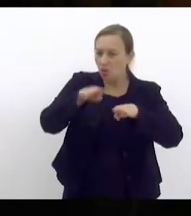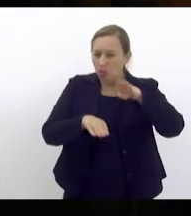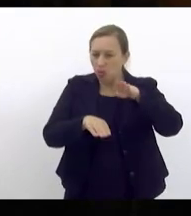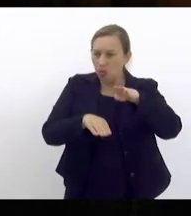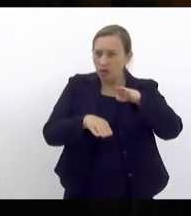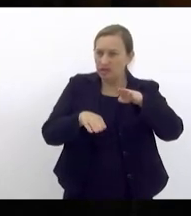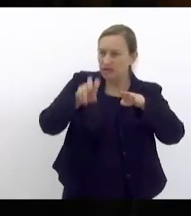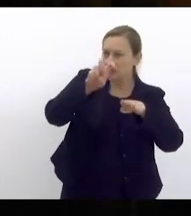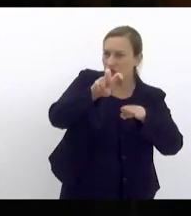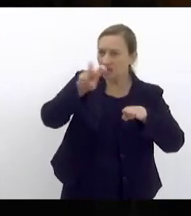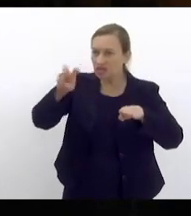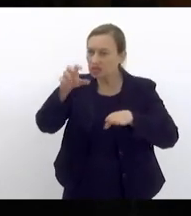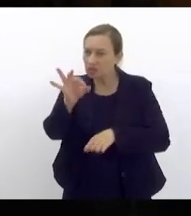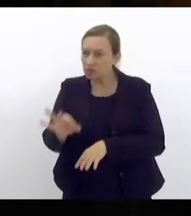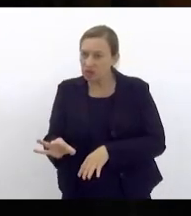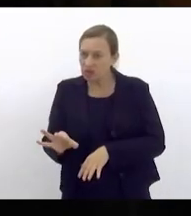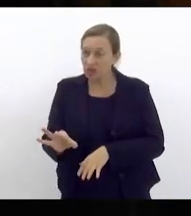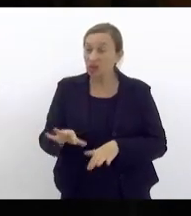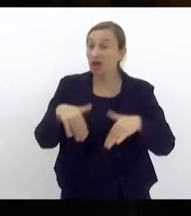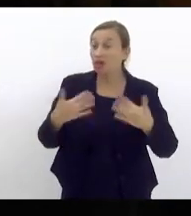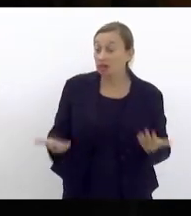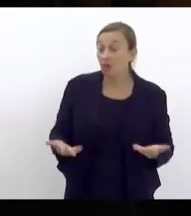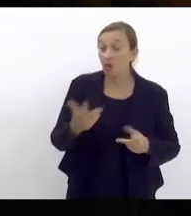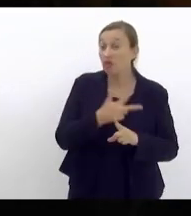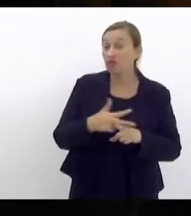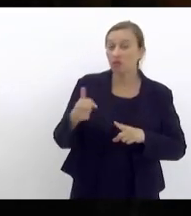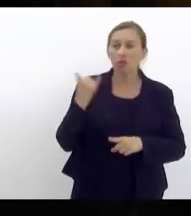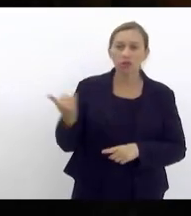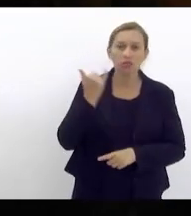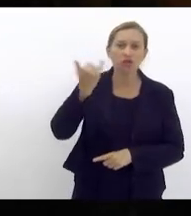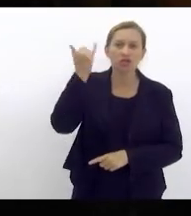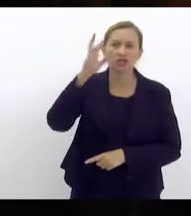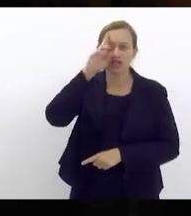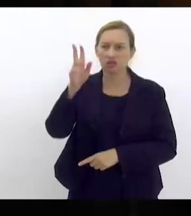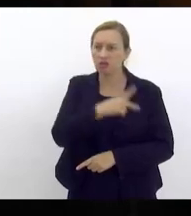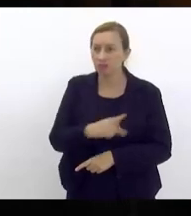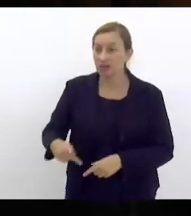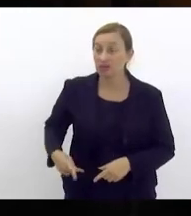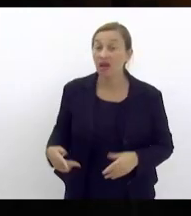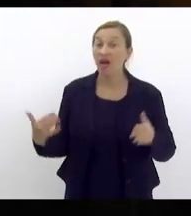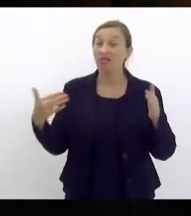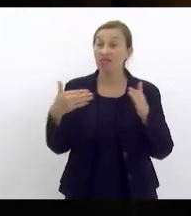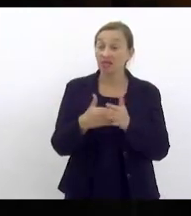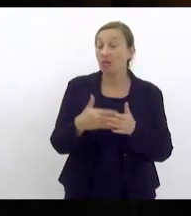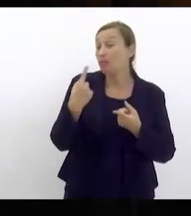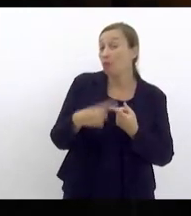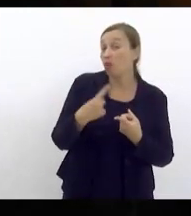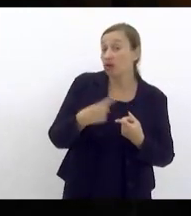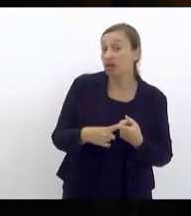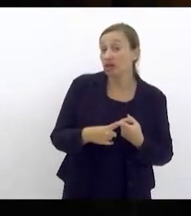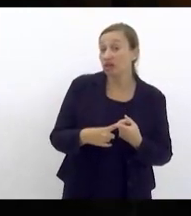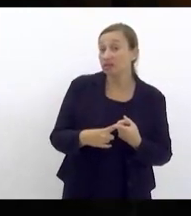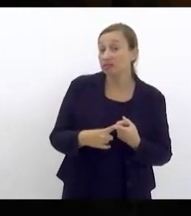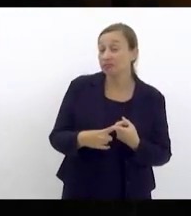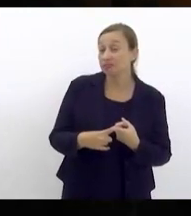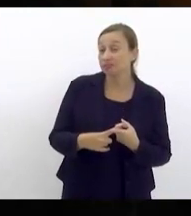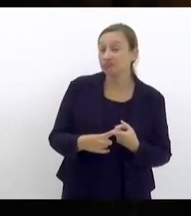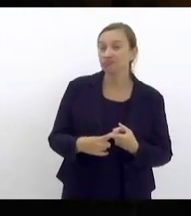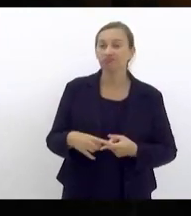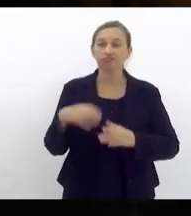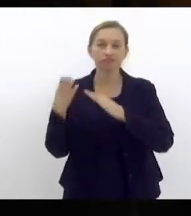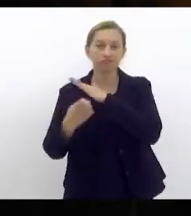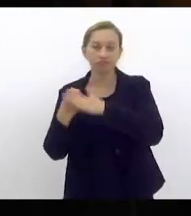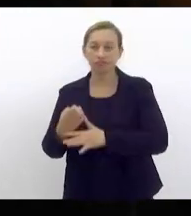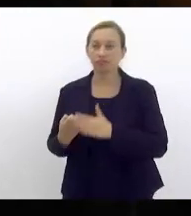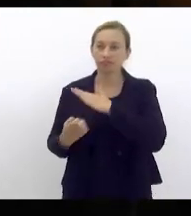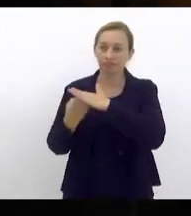de 55%, Então foi uma vitória importante senhora Presidente até porque as empresas